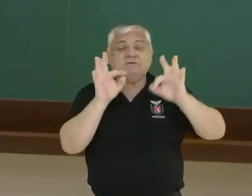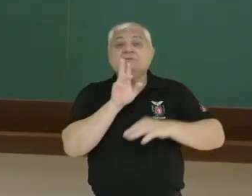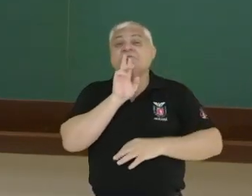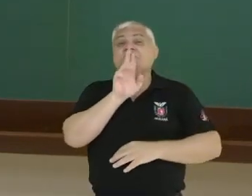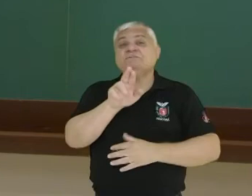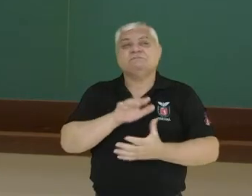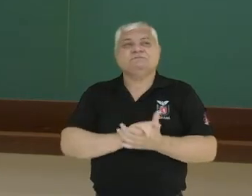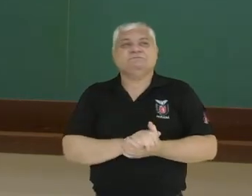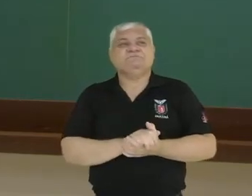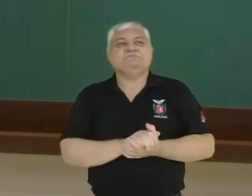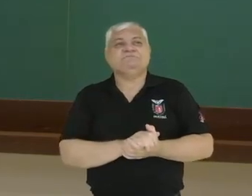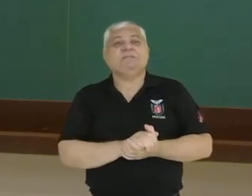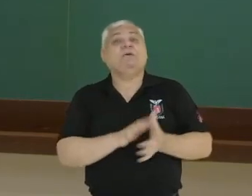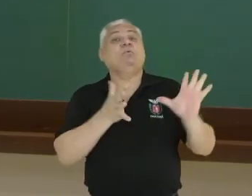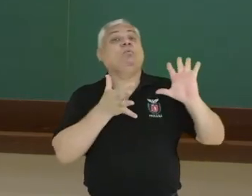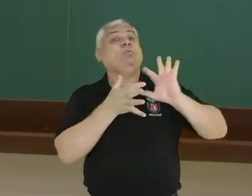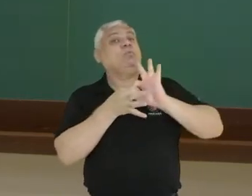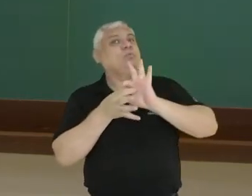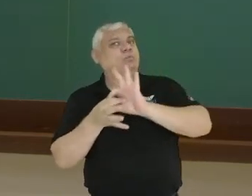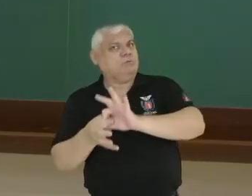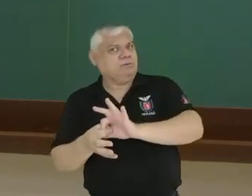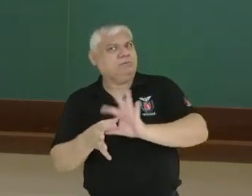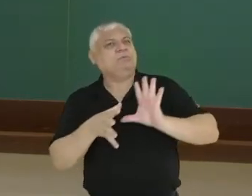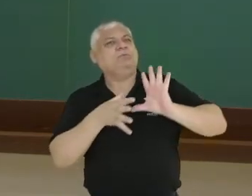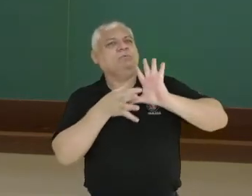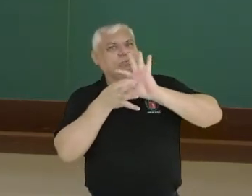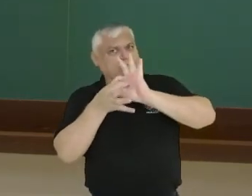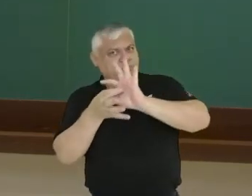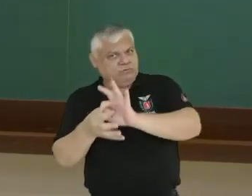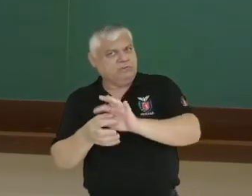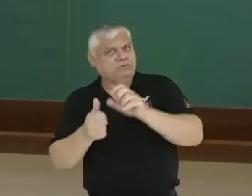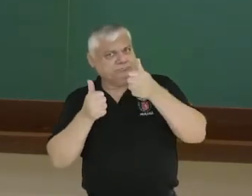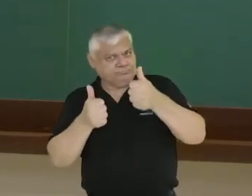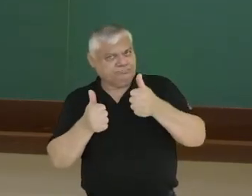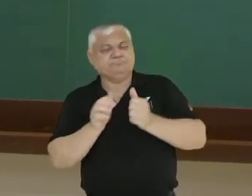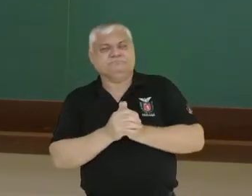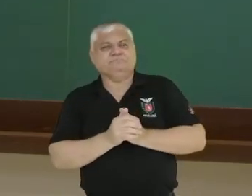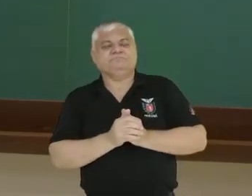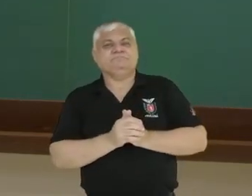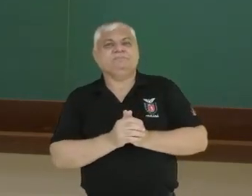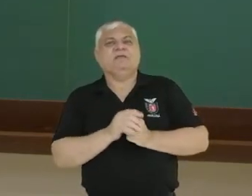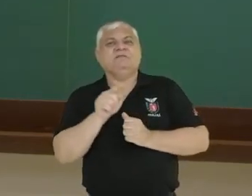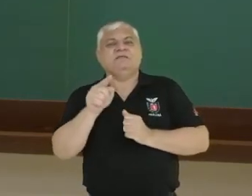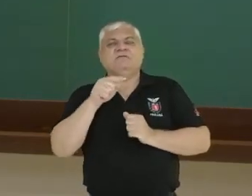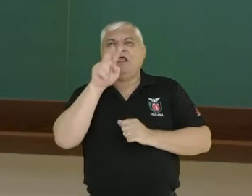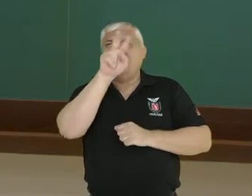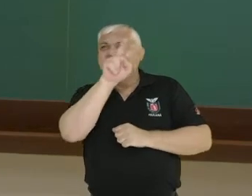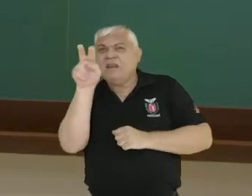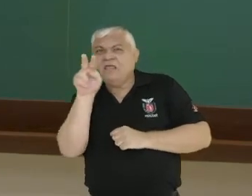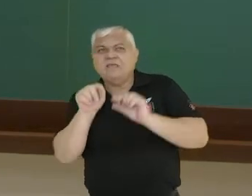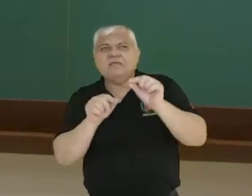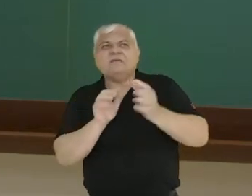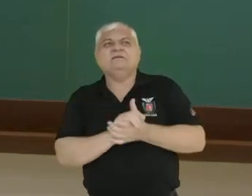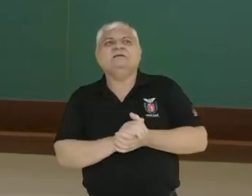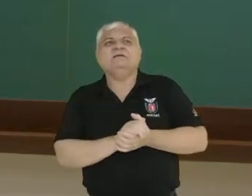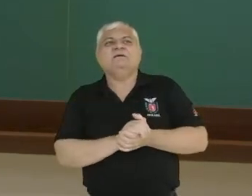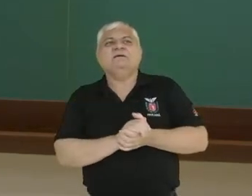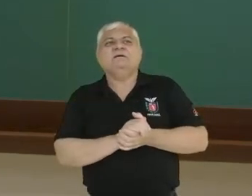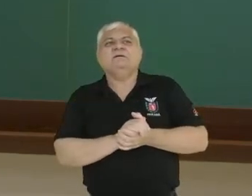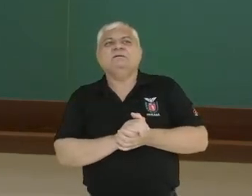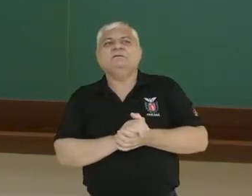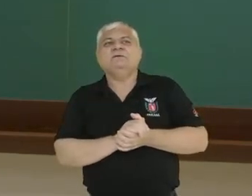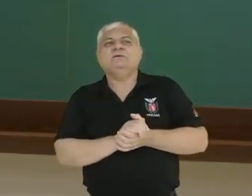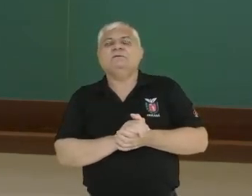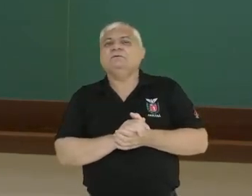seguinte, pelo contexto. Então, o contexto é aquilo que está ali colocado, certo? Pelo contexto do